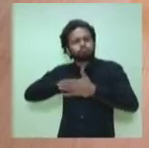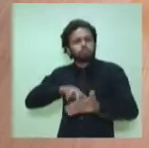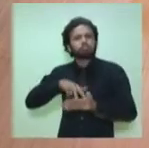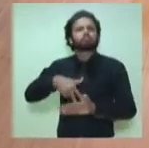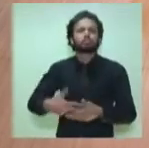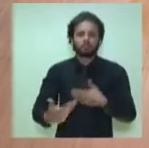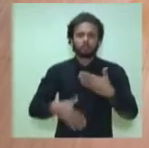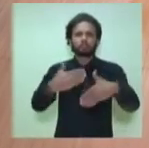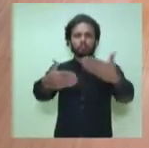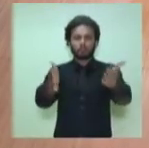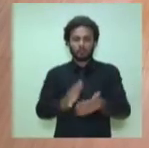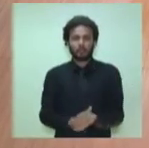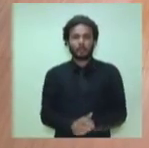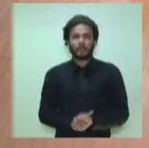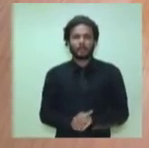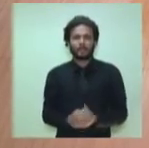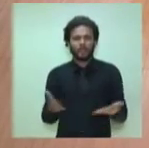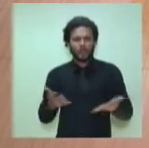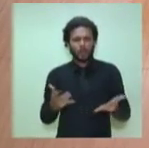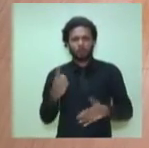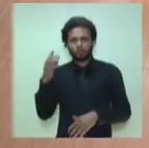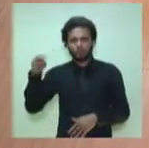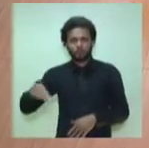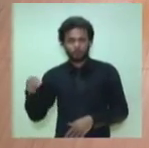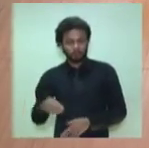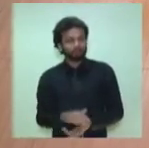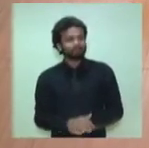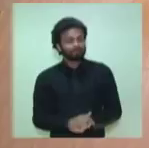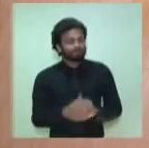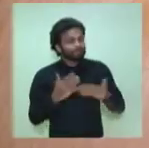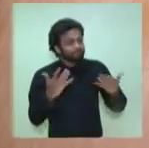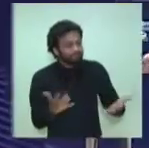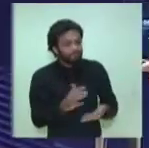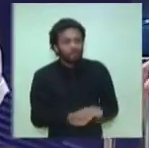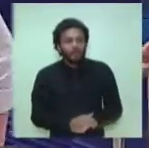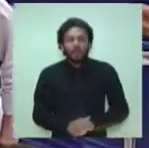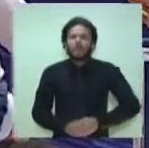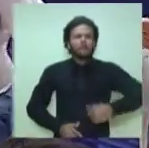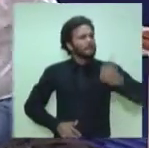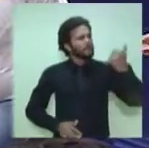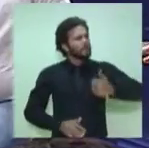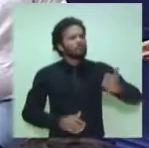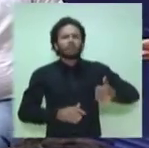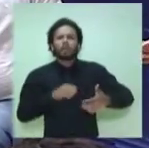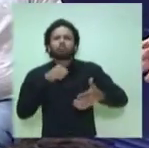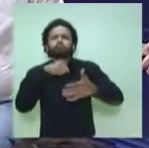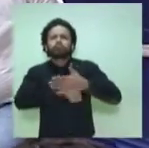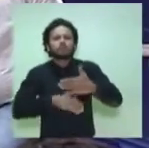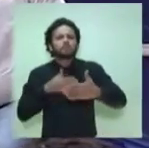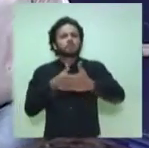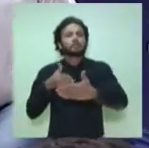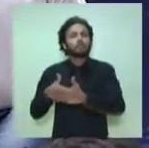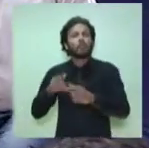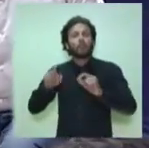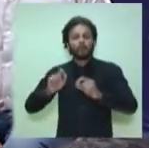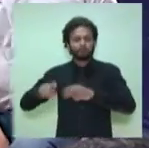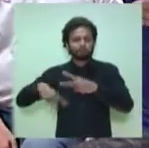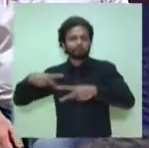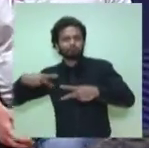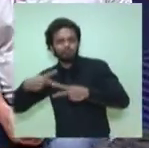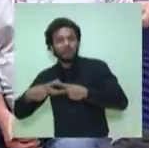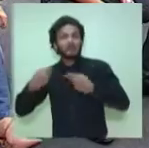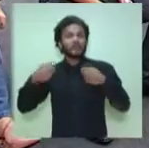candidato Marcelo Ramos tem um minuto para o seu comentário. Vamos lá, olha lá. O primeiro desafio é um desafio administrativo. A prefeitura